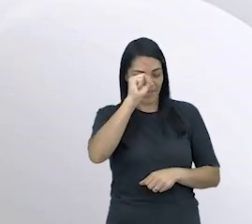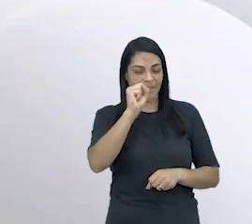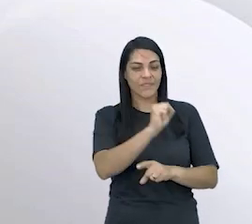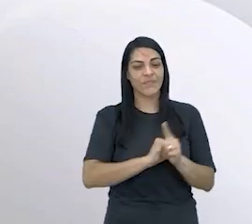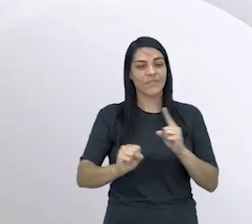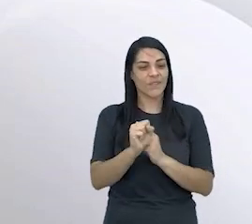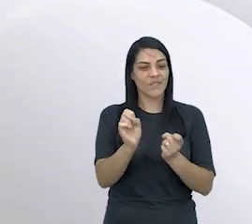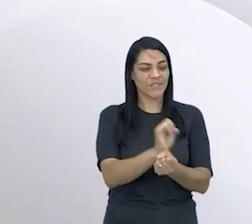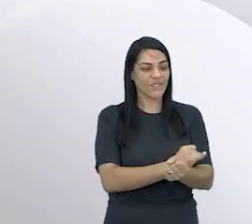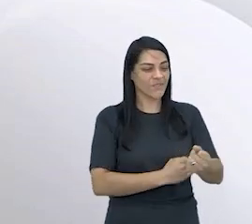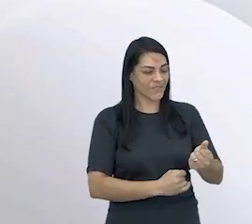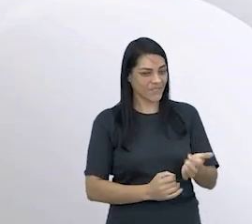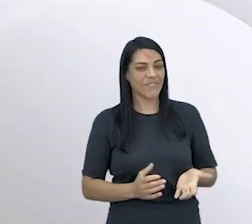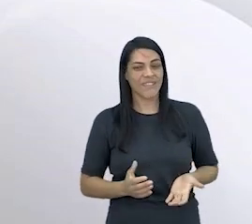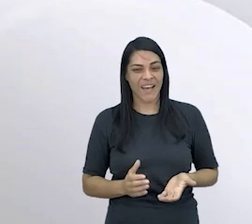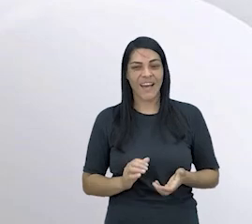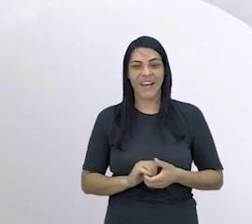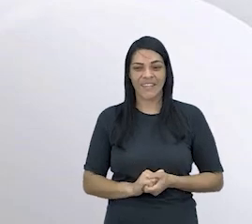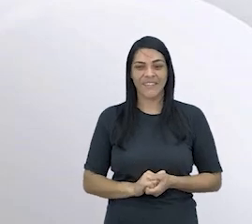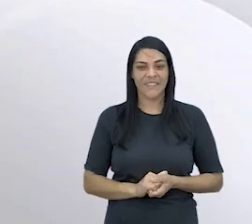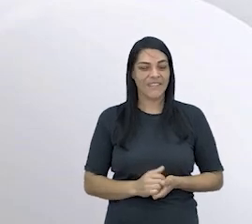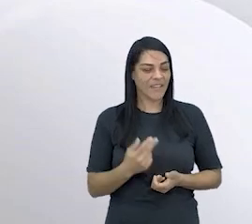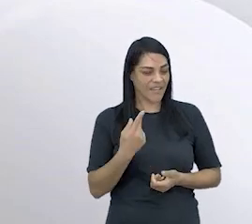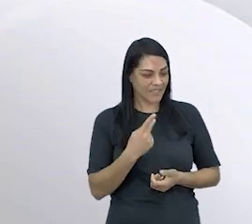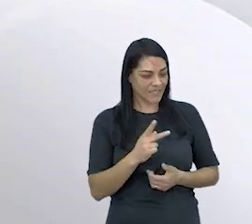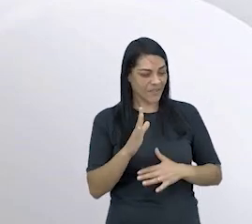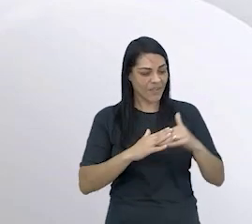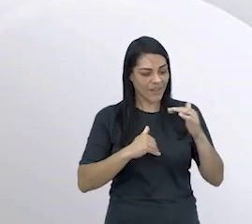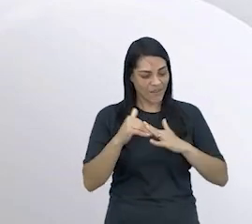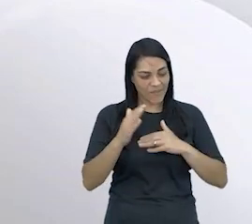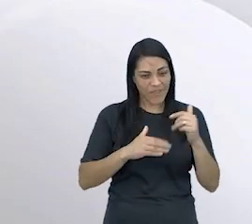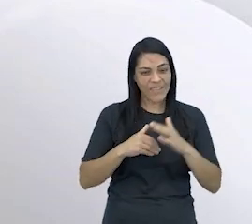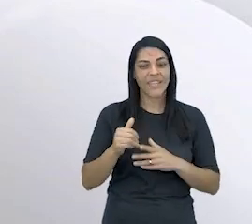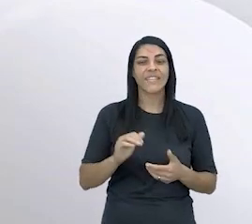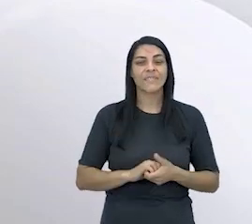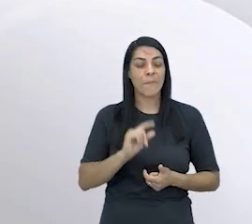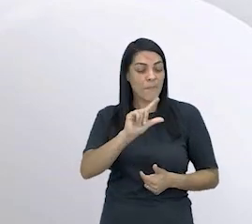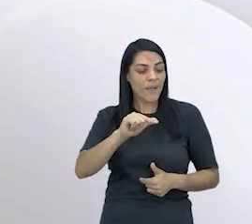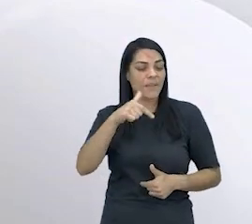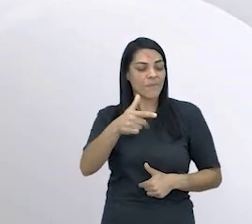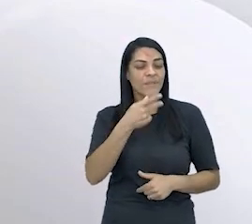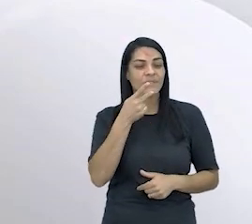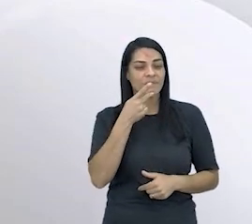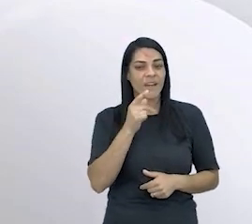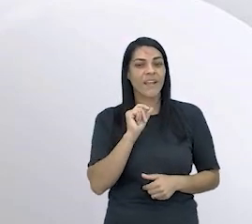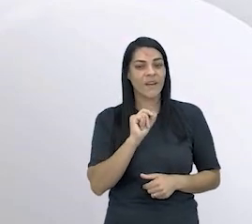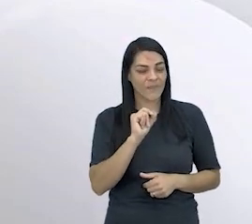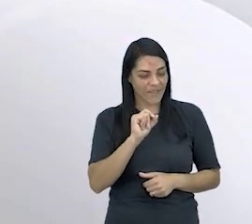socioemocional, né? De Casio aí, com as suas competências, para depois falar um